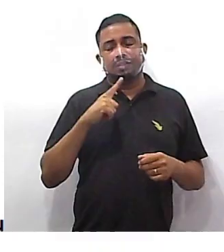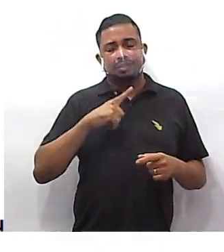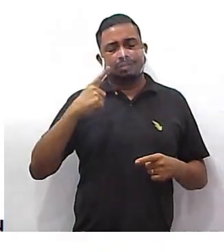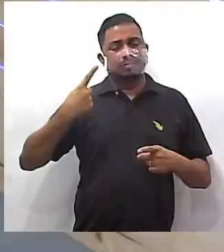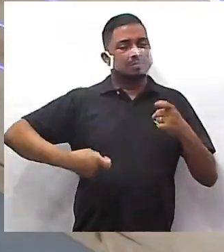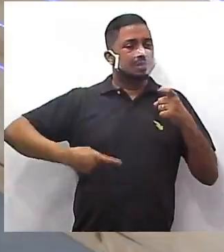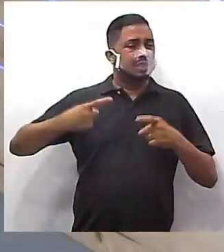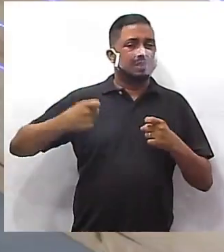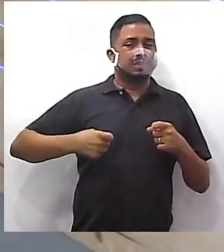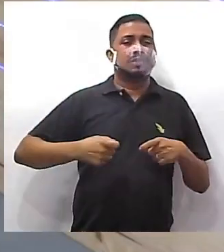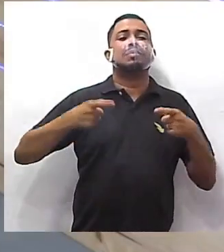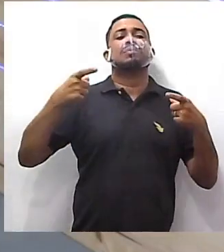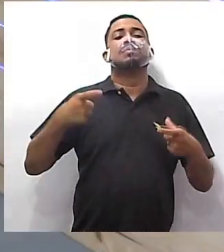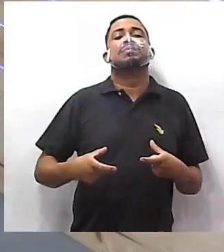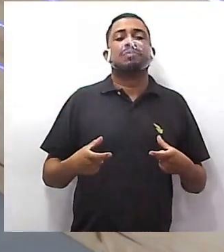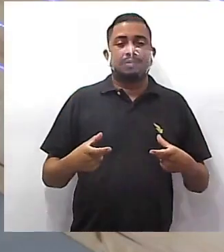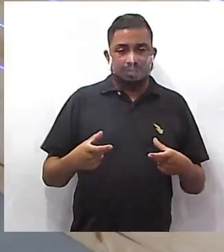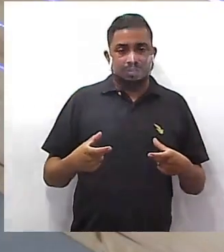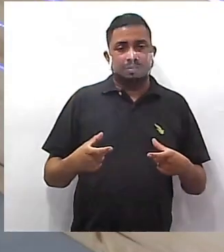sabe aonde? Muito